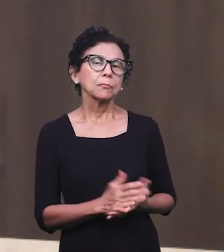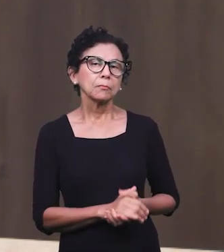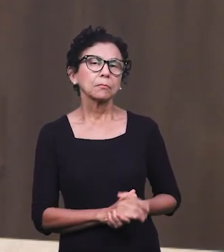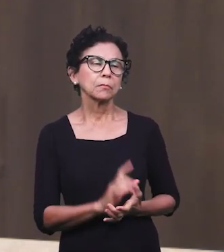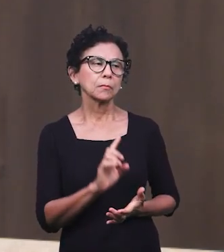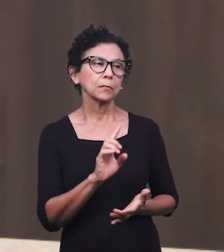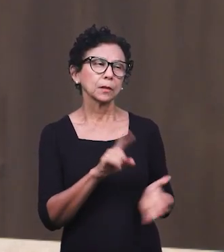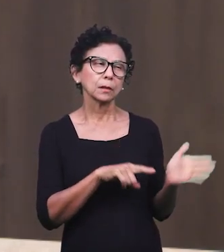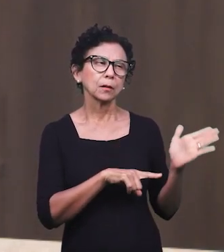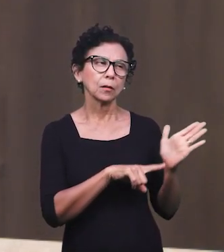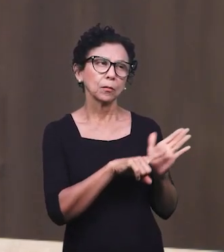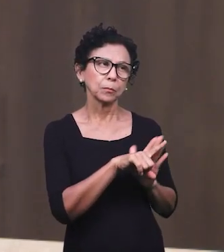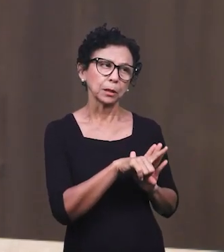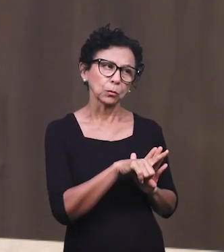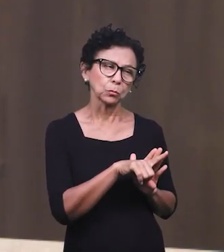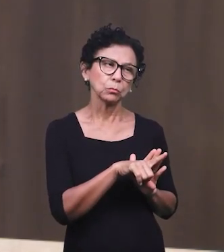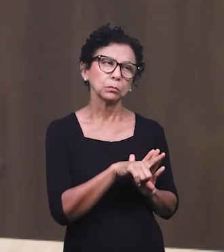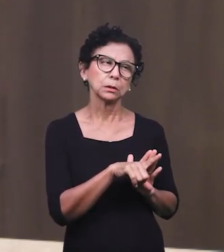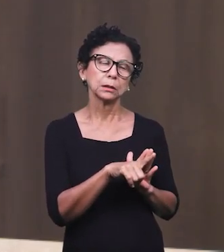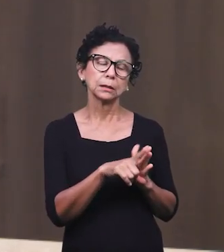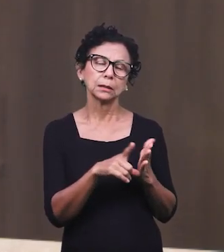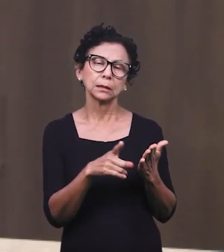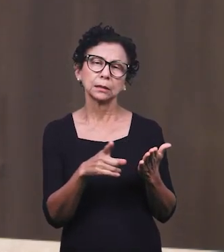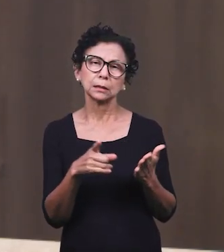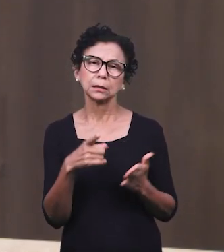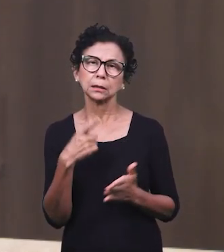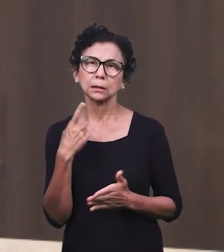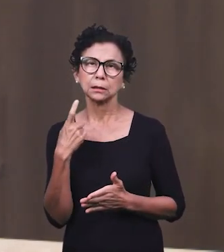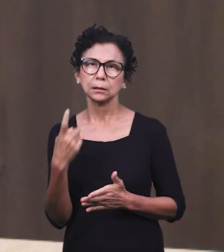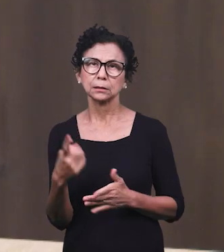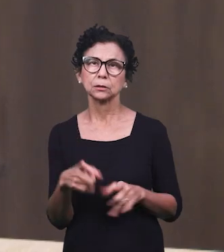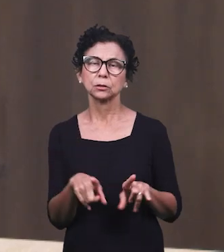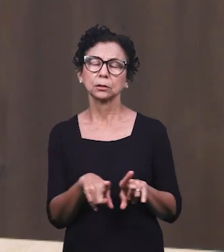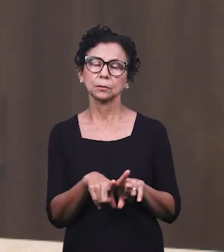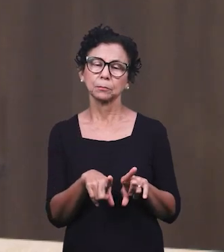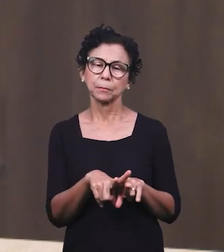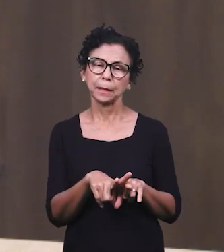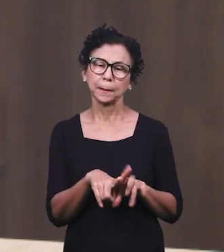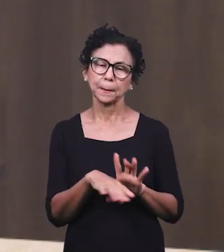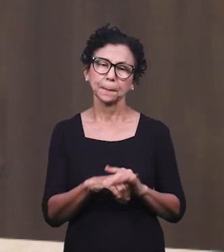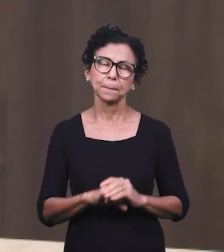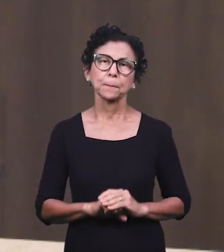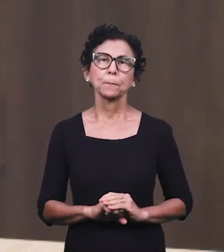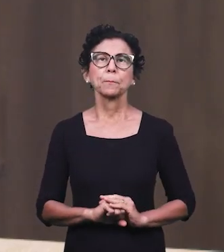passa essa pergunta pela nossa audiência, que é a seguinte: